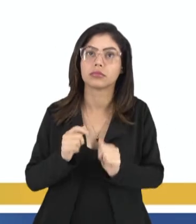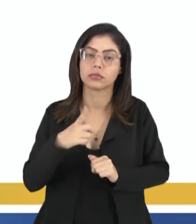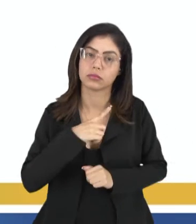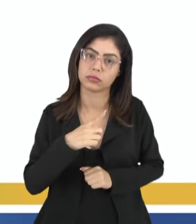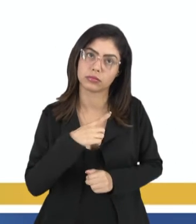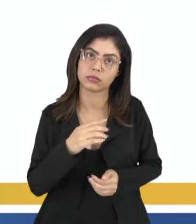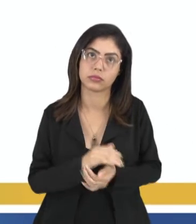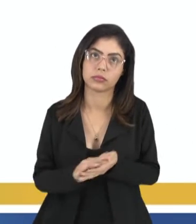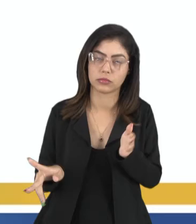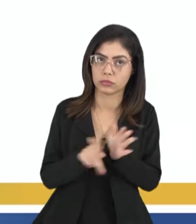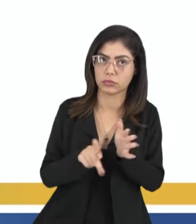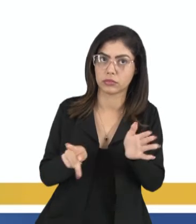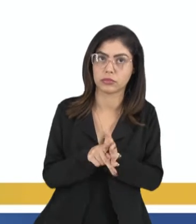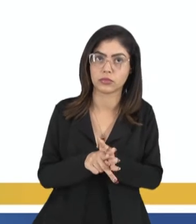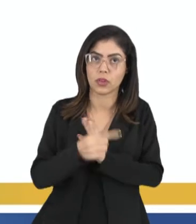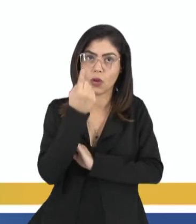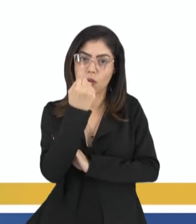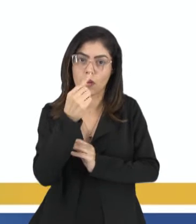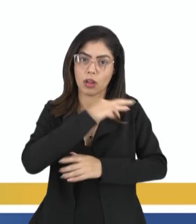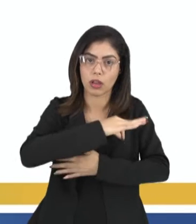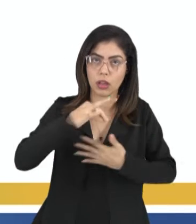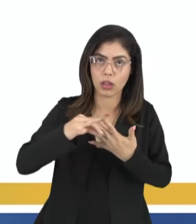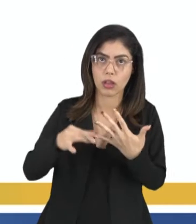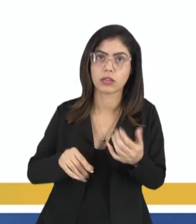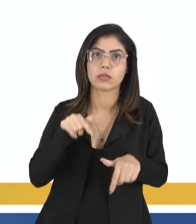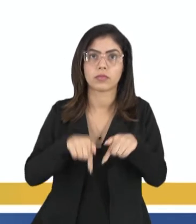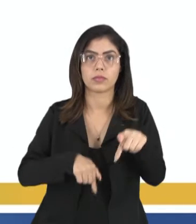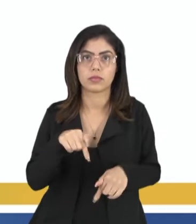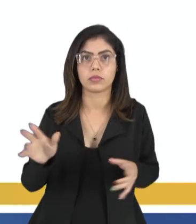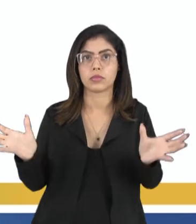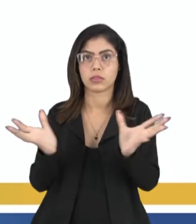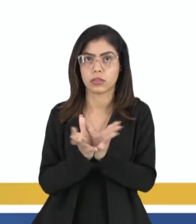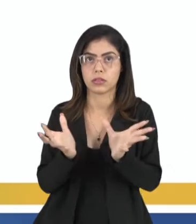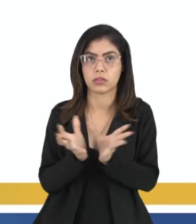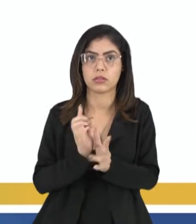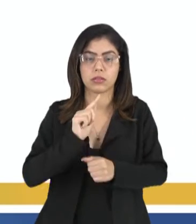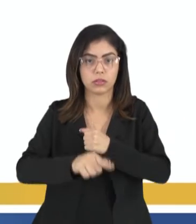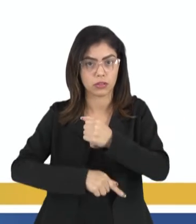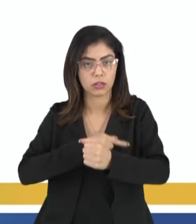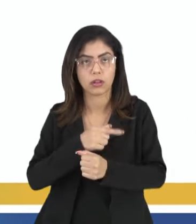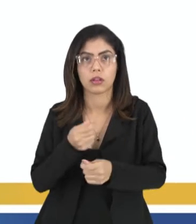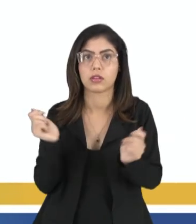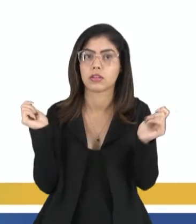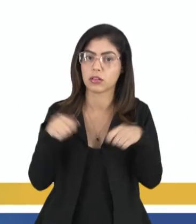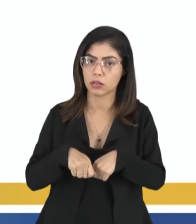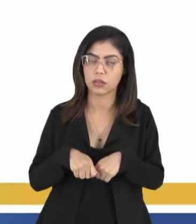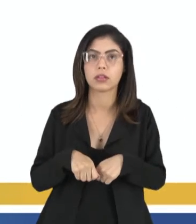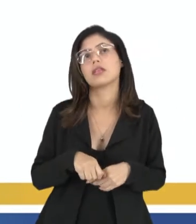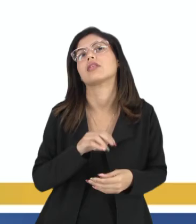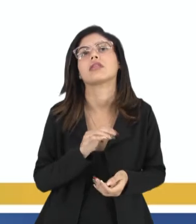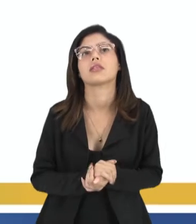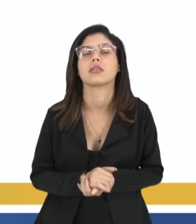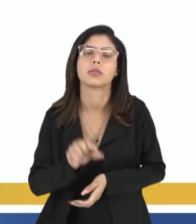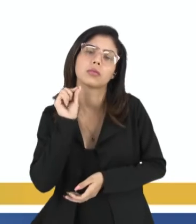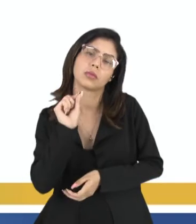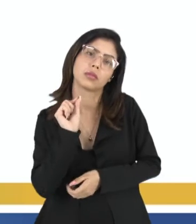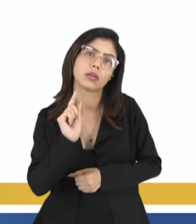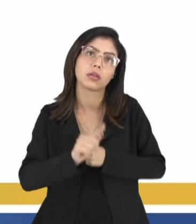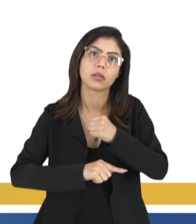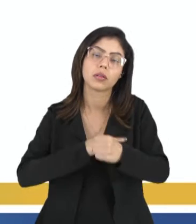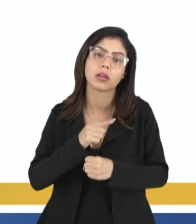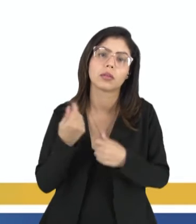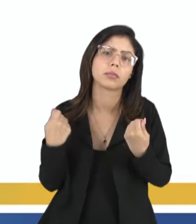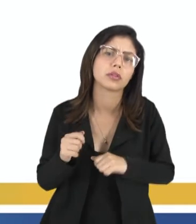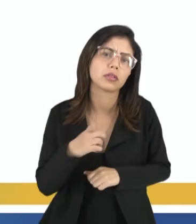seguinte definição. Um elemento químico é um conjunto de átomos, como a gente viu anteriormente, e o que esses átomos